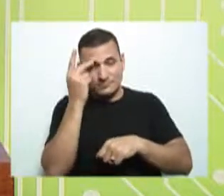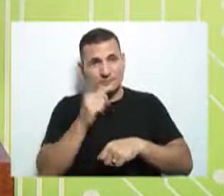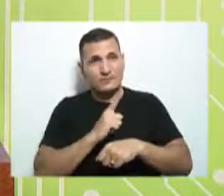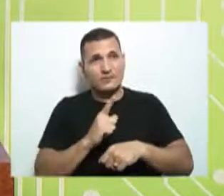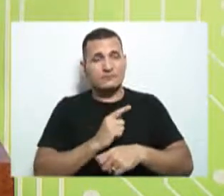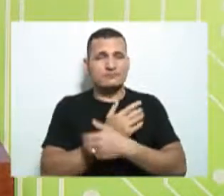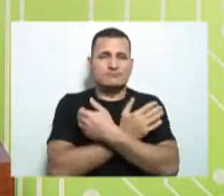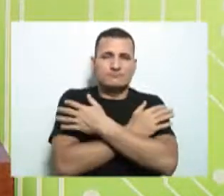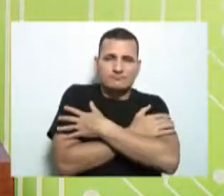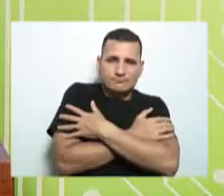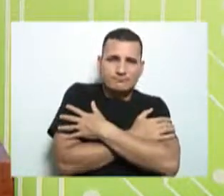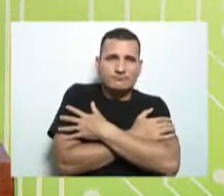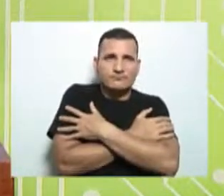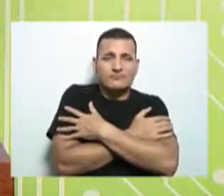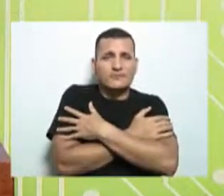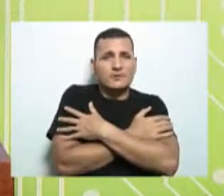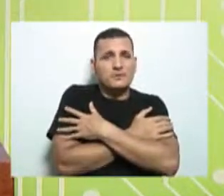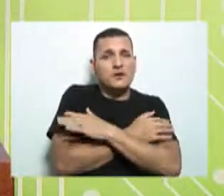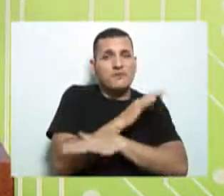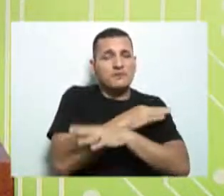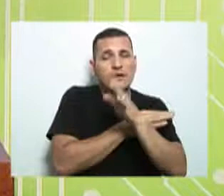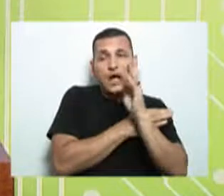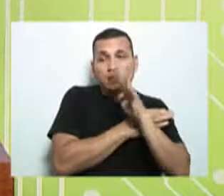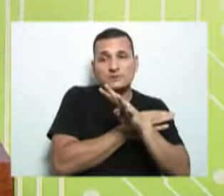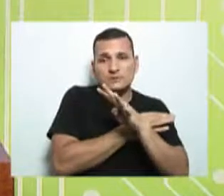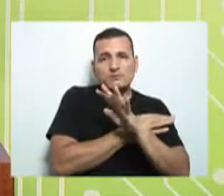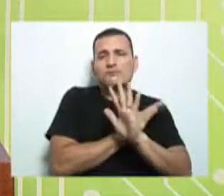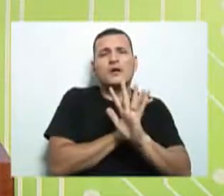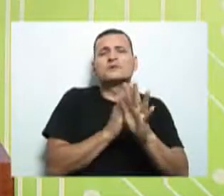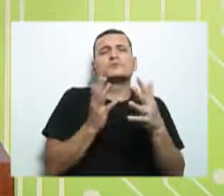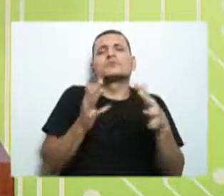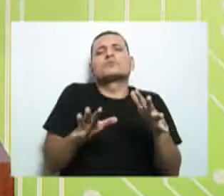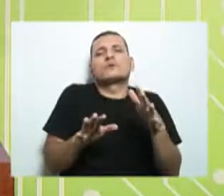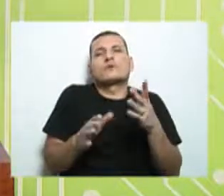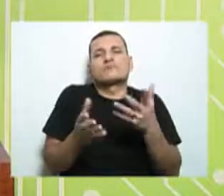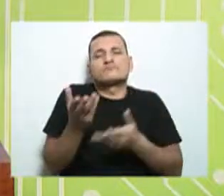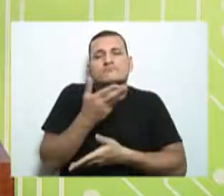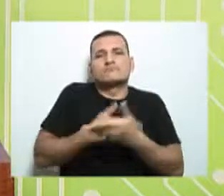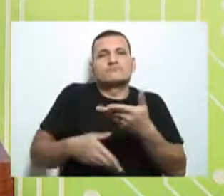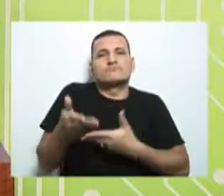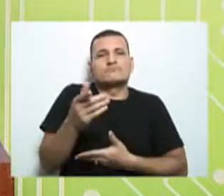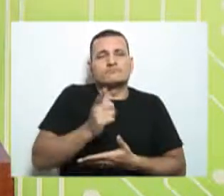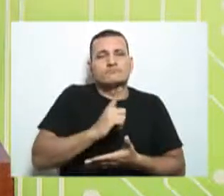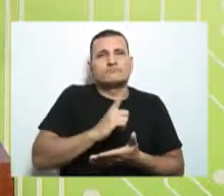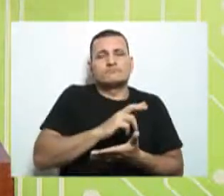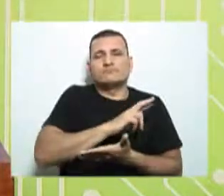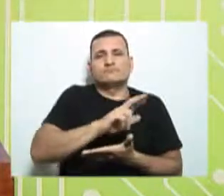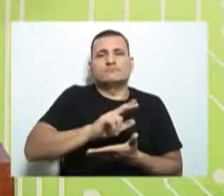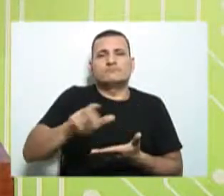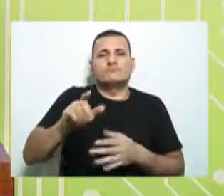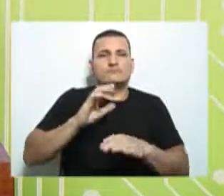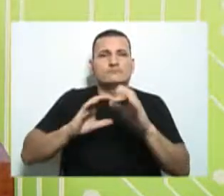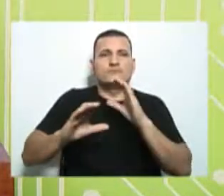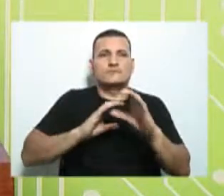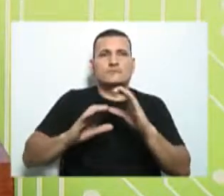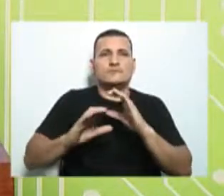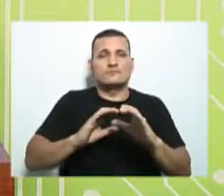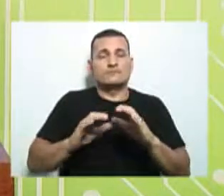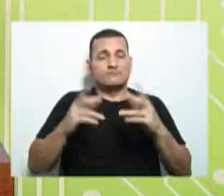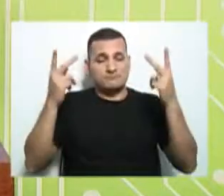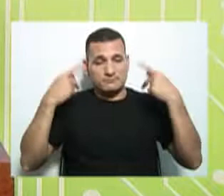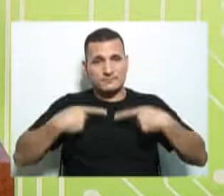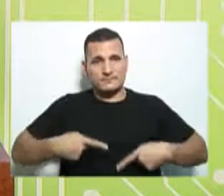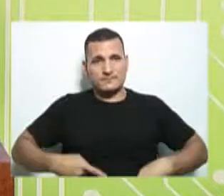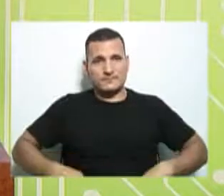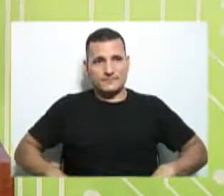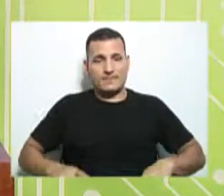Ela pode até estar prestando atenção, mas ela não quer nenhum envolvimento. Enfim, existem várias formas de comunicação corporal